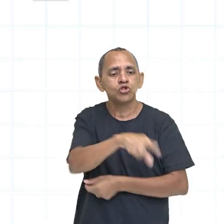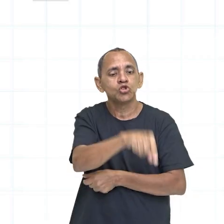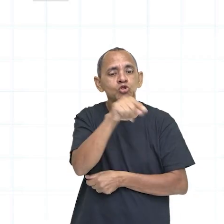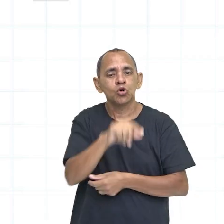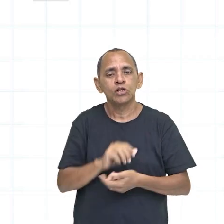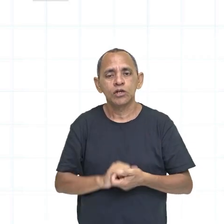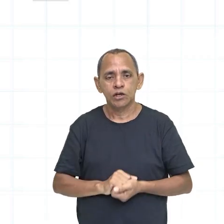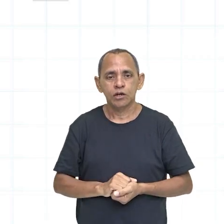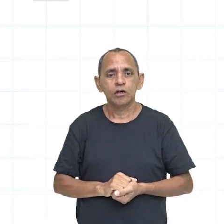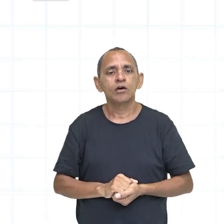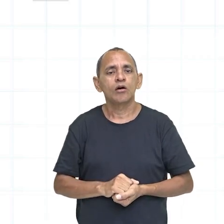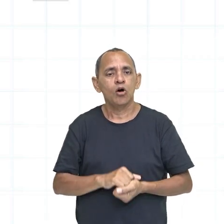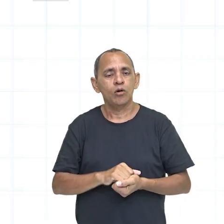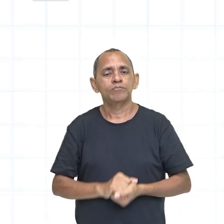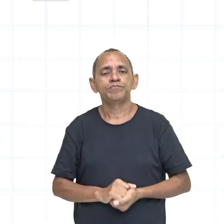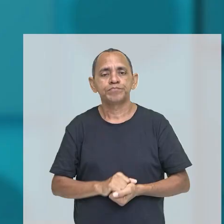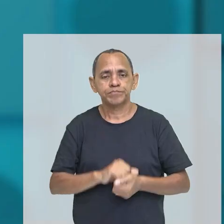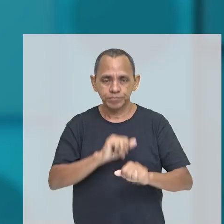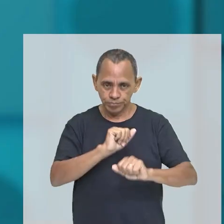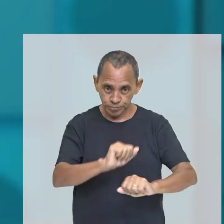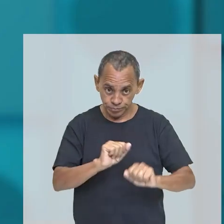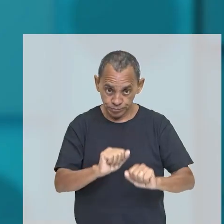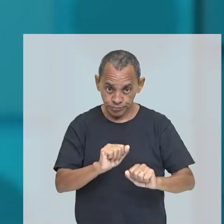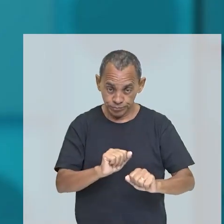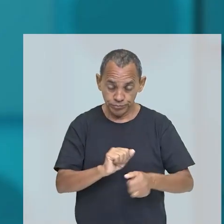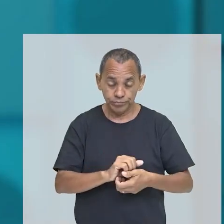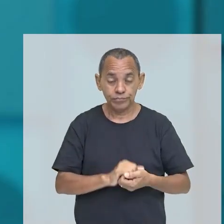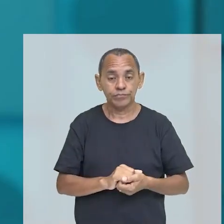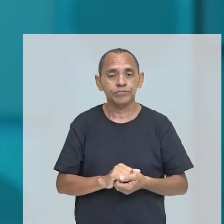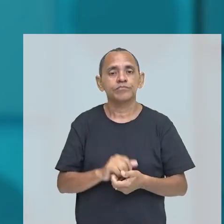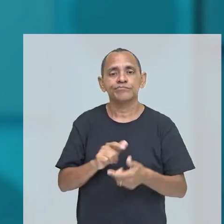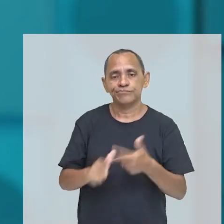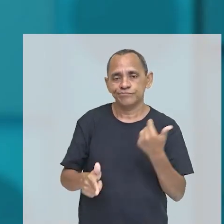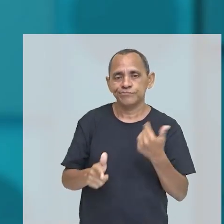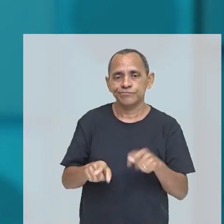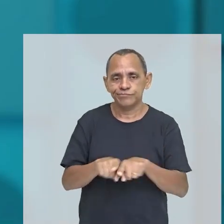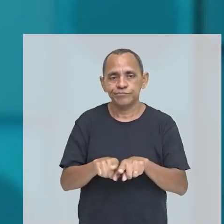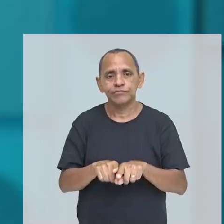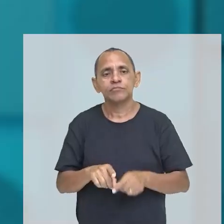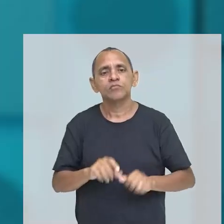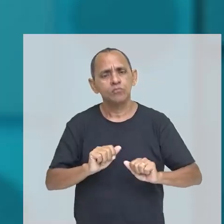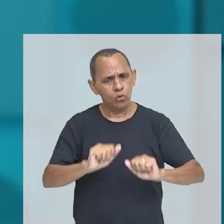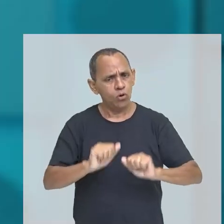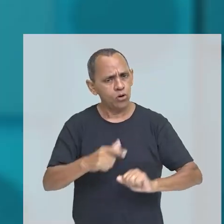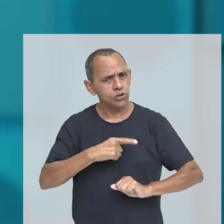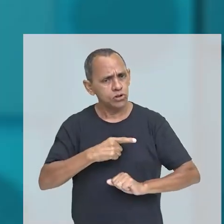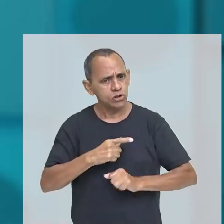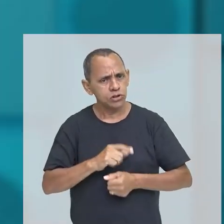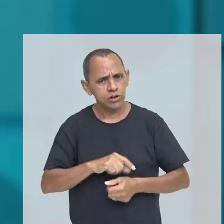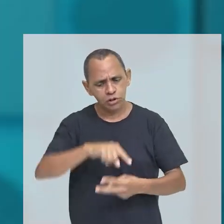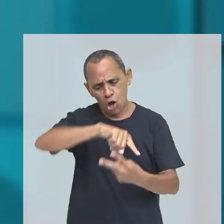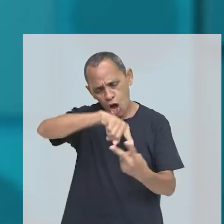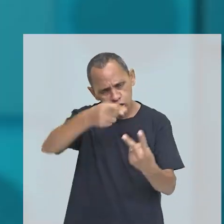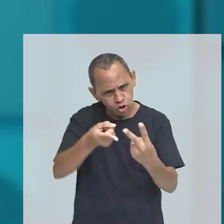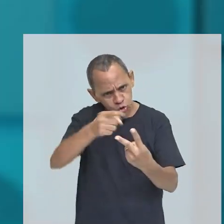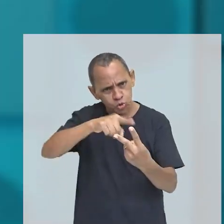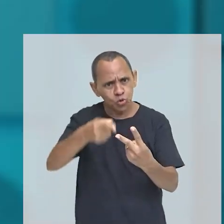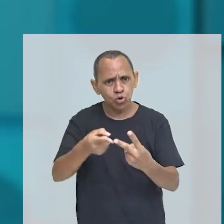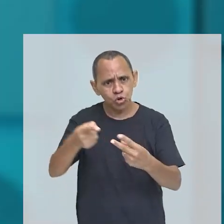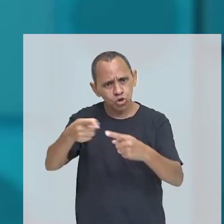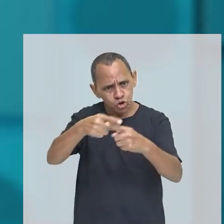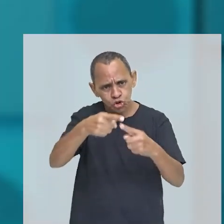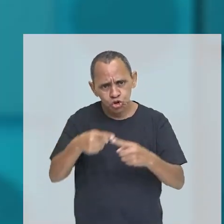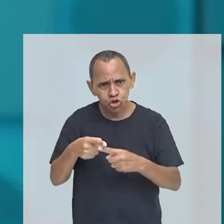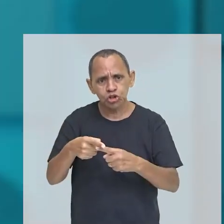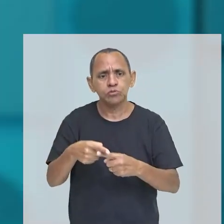os sinais de trânsito, tá bom? Pode, então, ocorrer linguagem verbal e não verbal, em todas as situações, em todas as